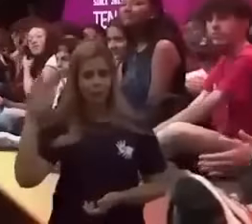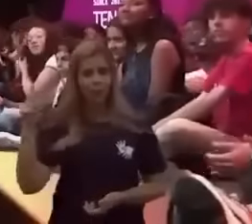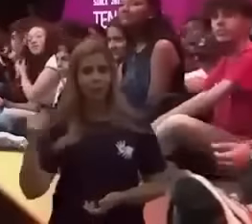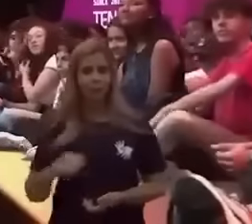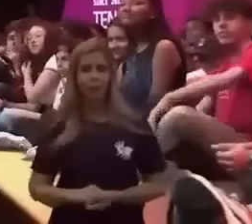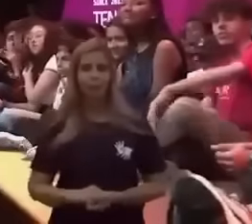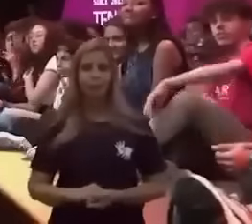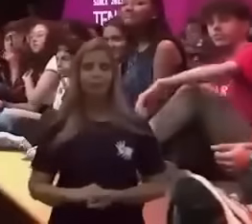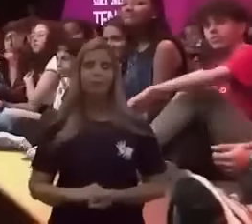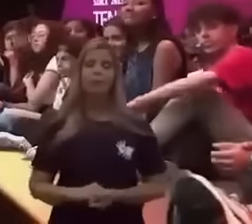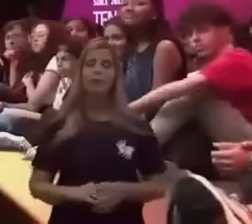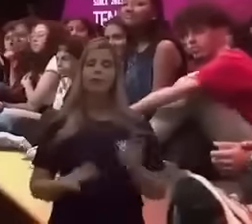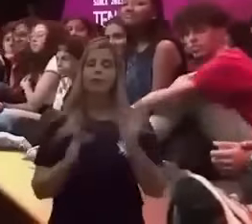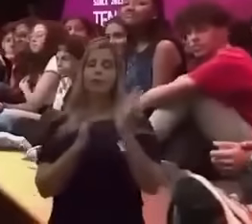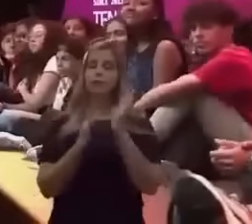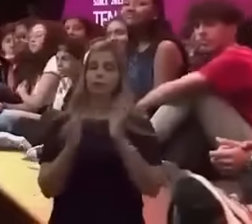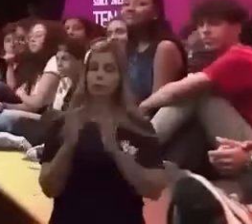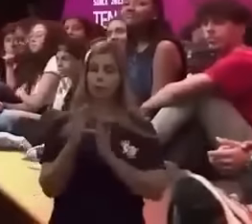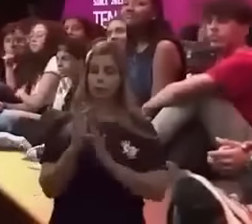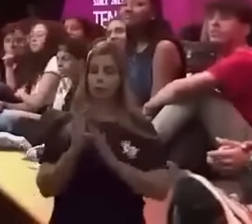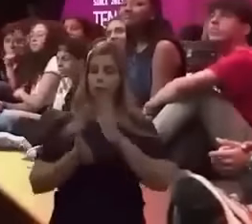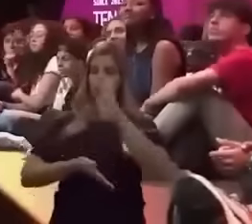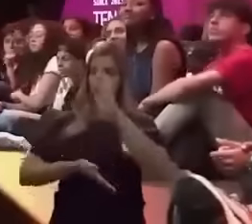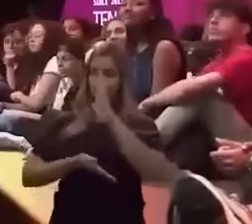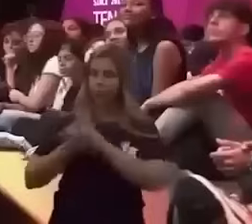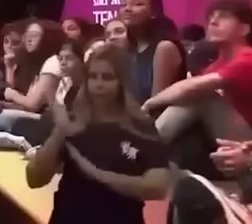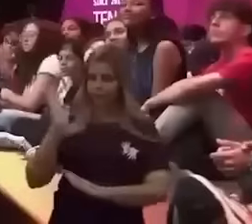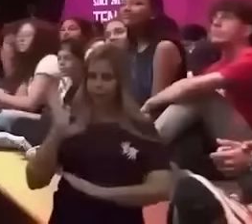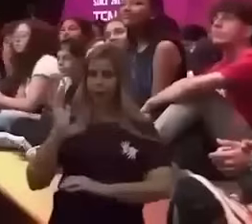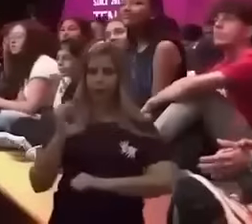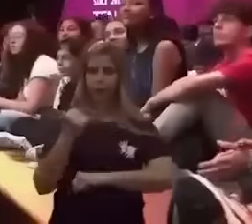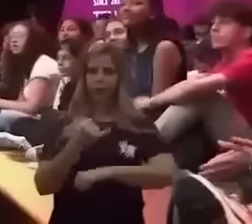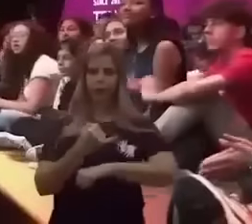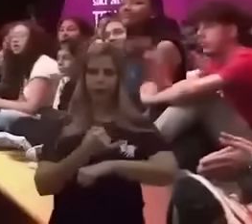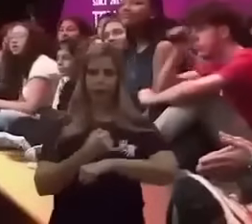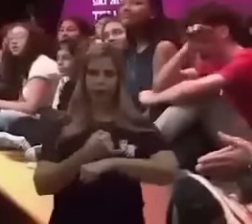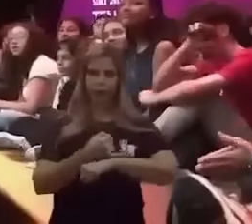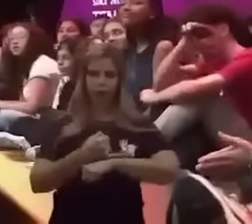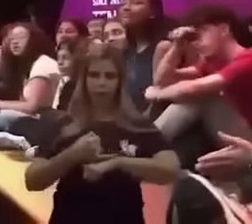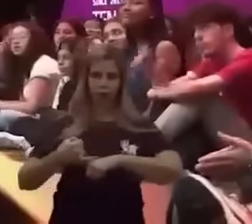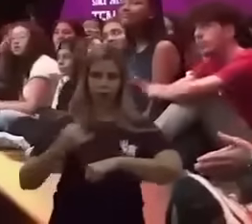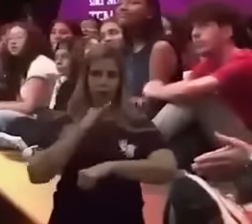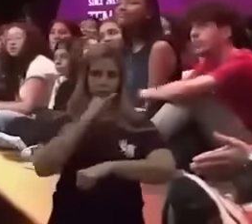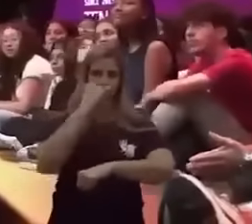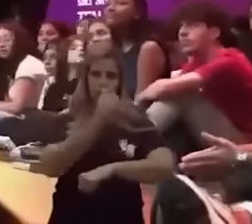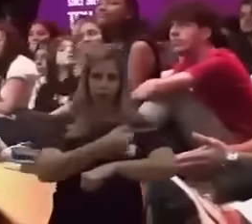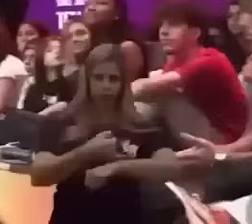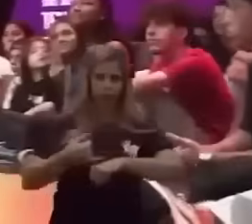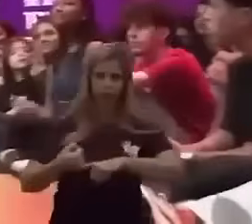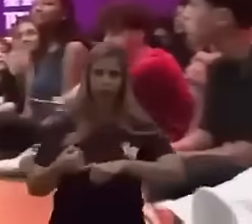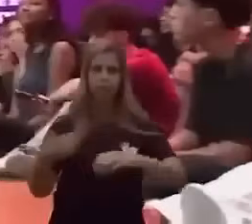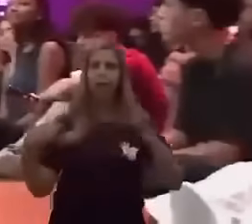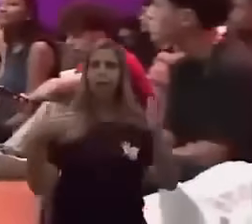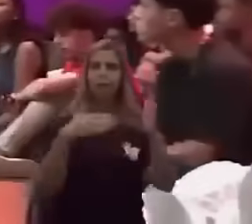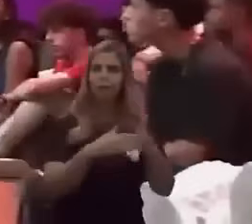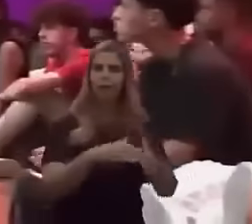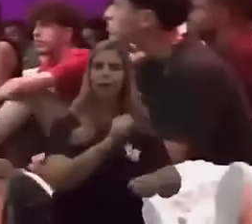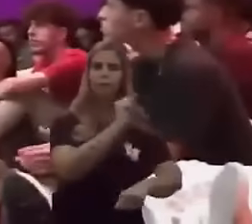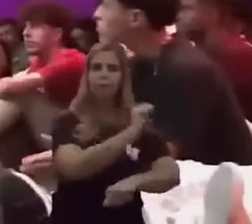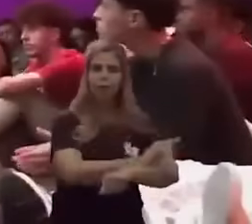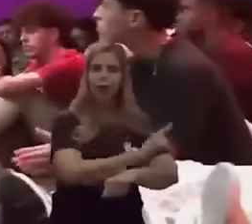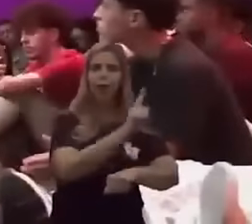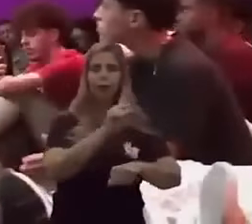imagine comigo a viagem de Jerusalém a Galileia. São 153 quilômetros a pé.